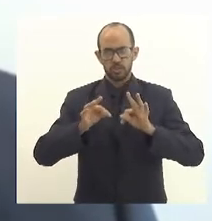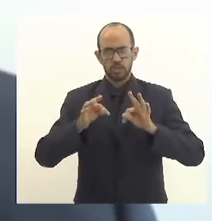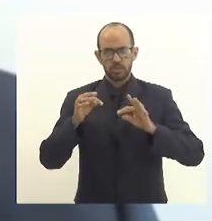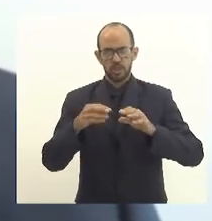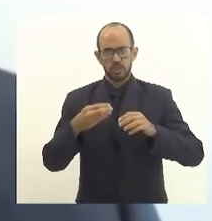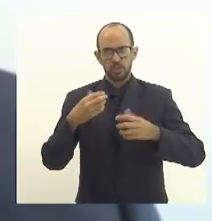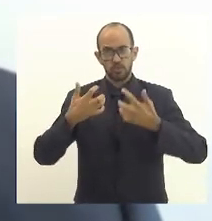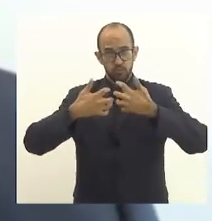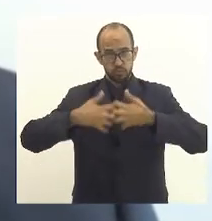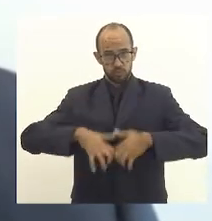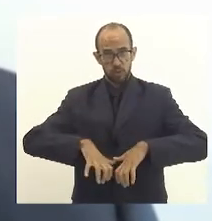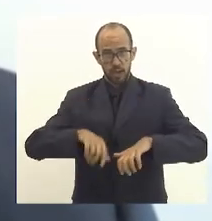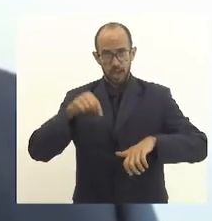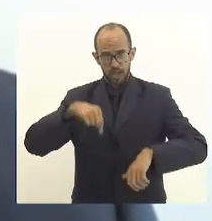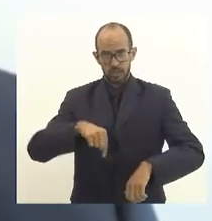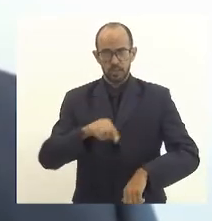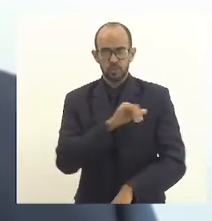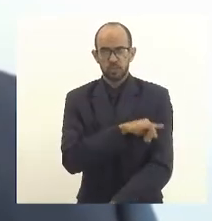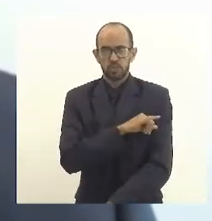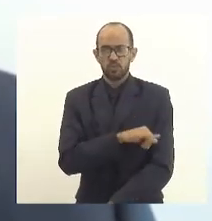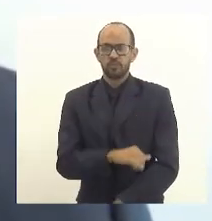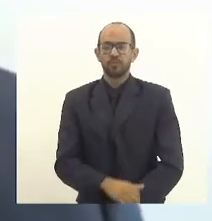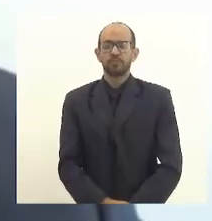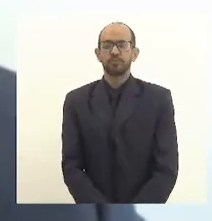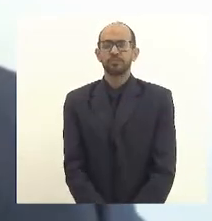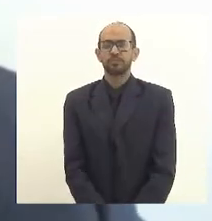implementada. Podemos passar?